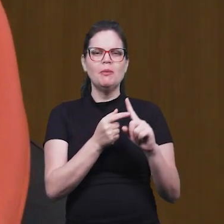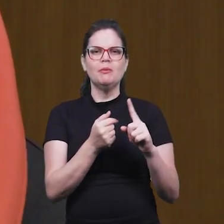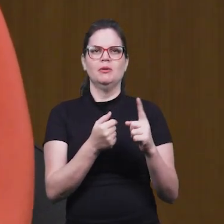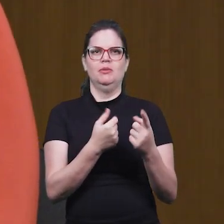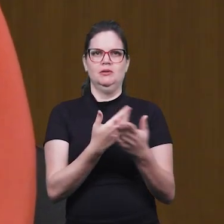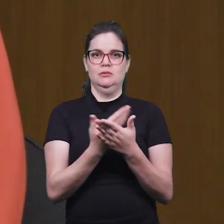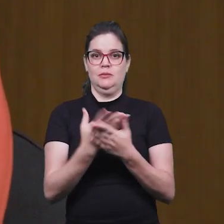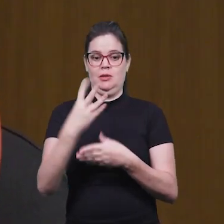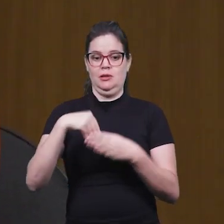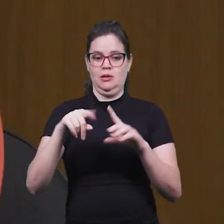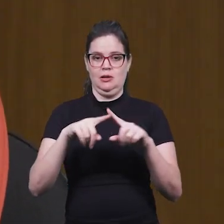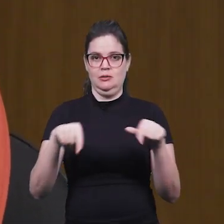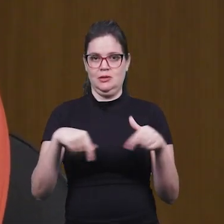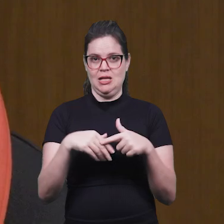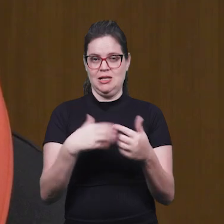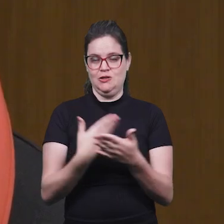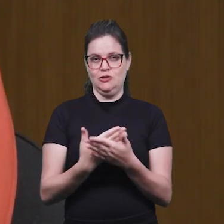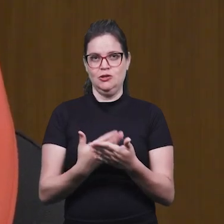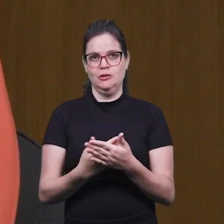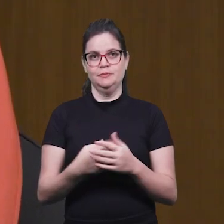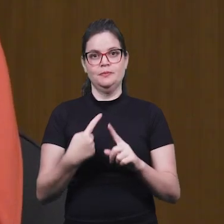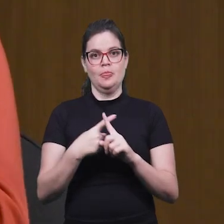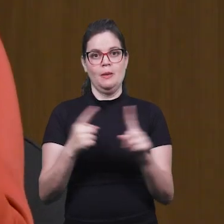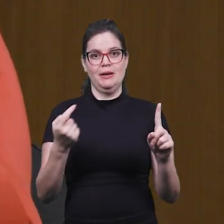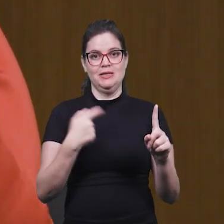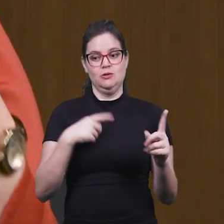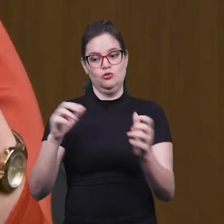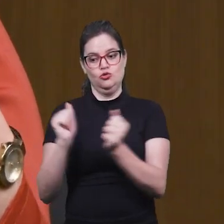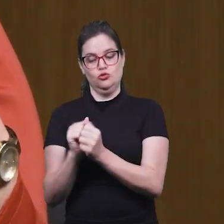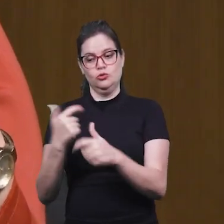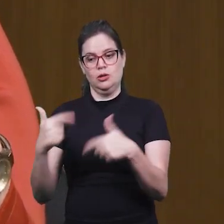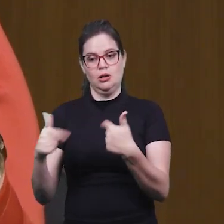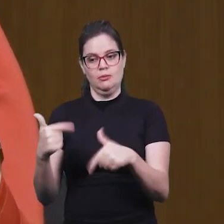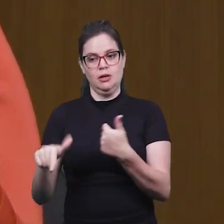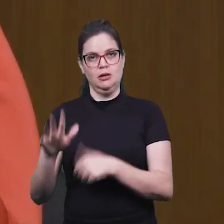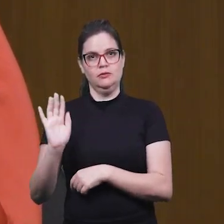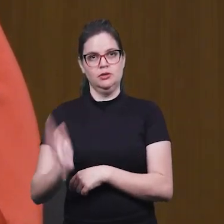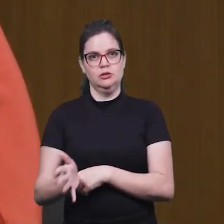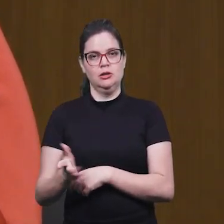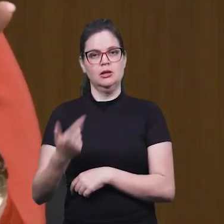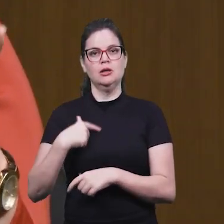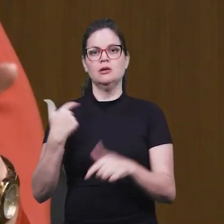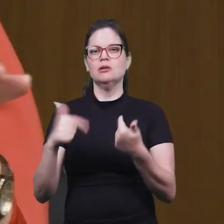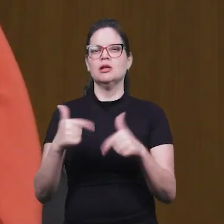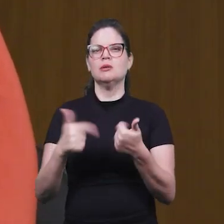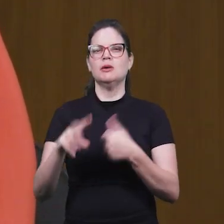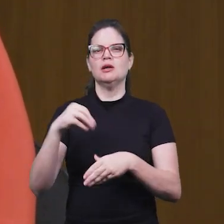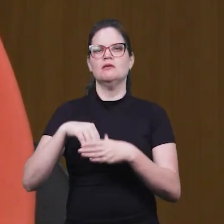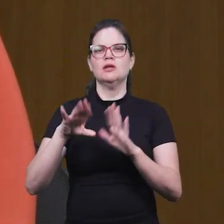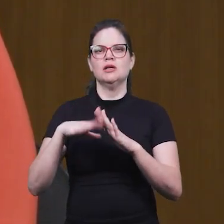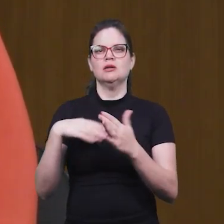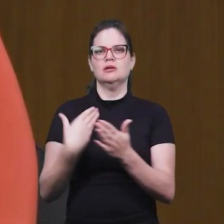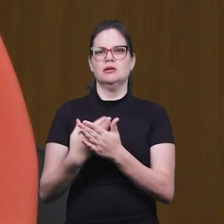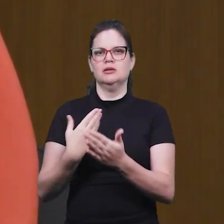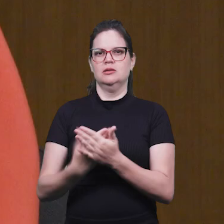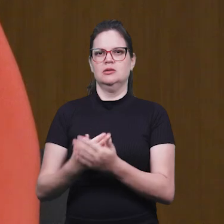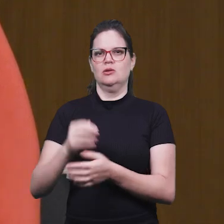nesse meio eu estava trabalhando. Eu trabalhava numa escolinha Lulazinha, que era